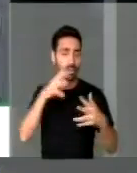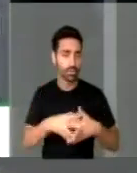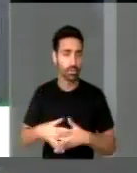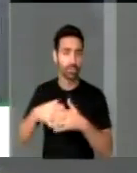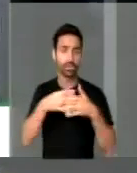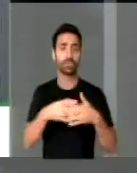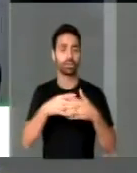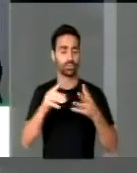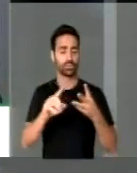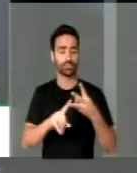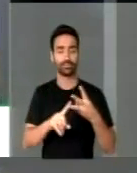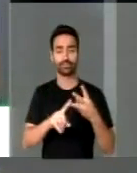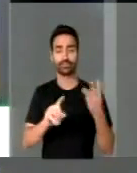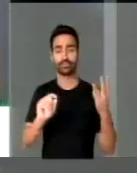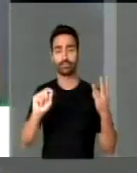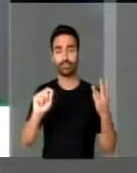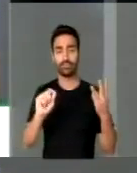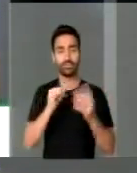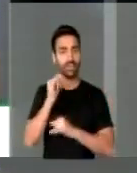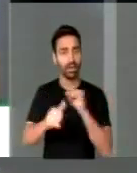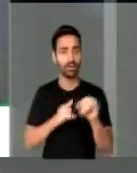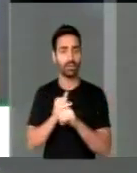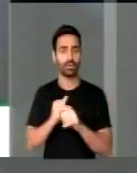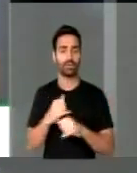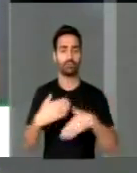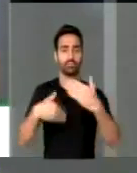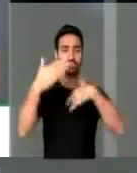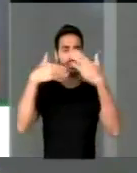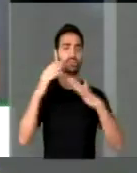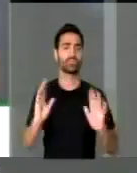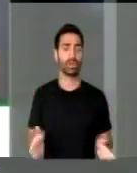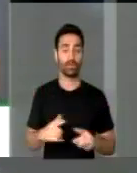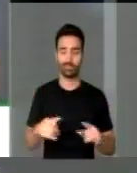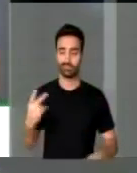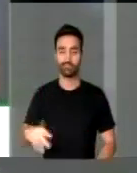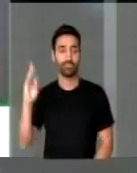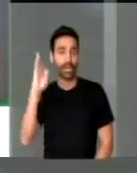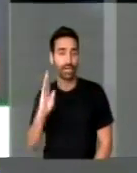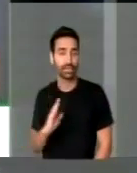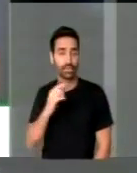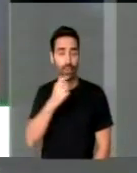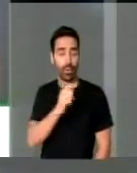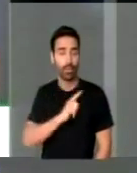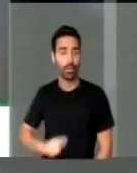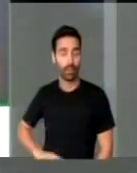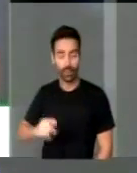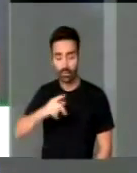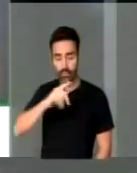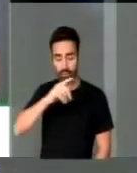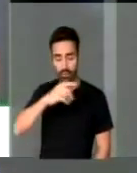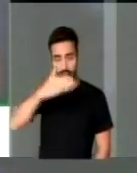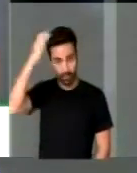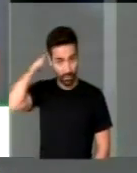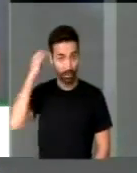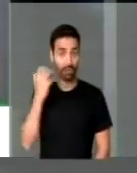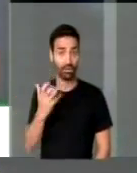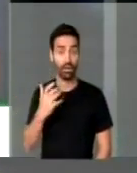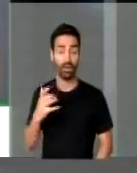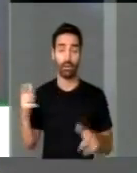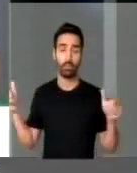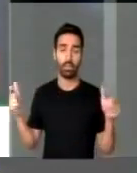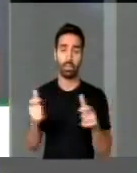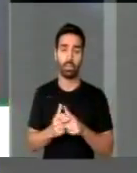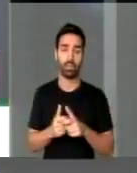Unidos, da internet das coisas. No Brasil, Temer acelera os esforços para destruir a nossa